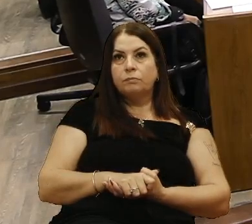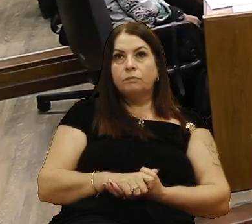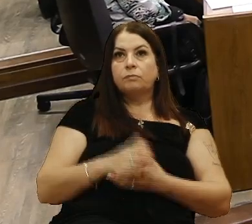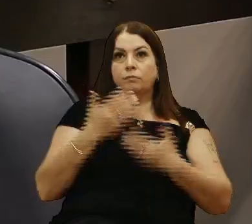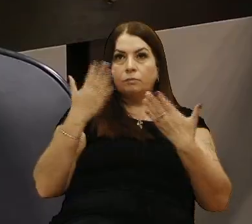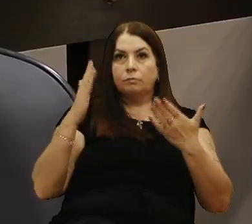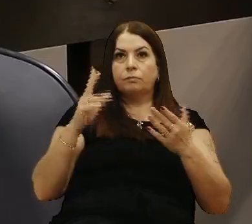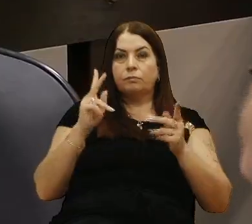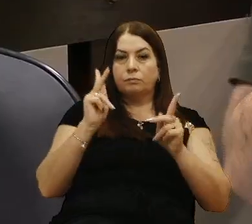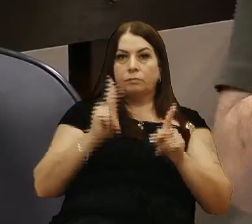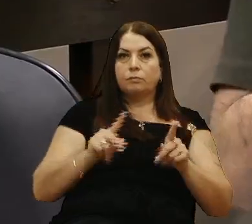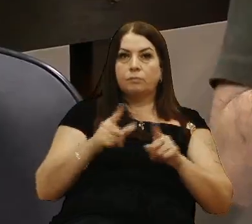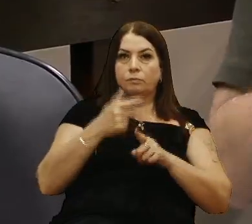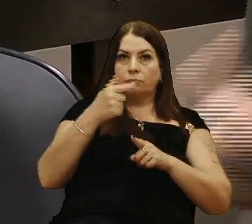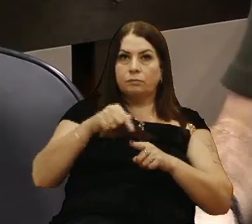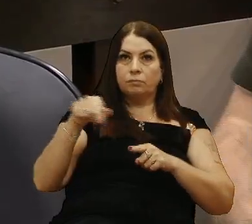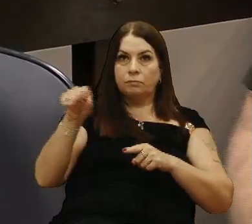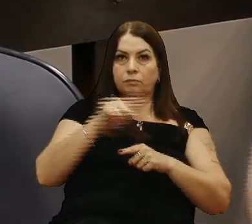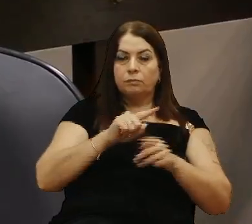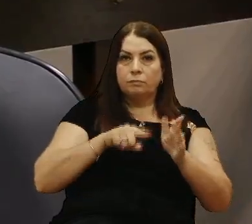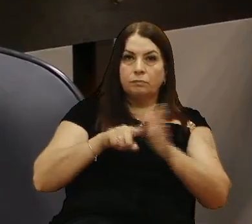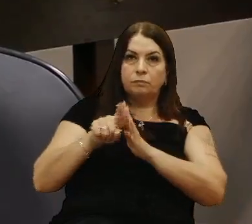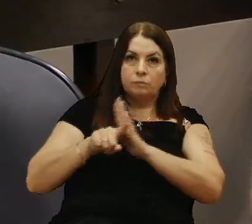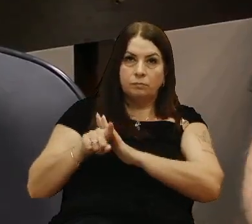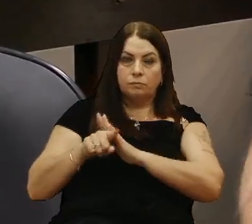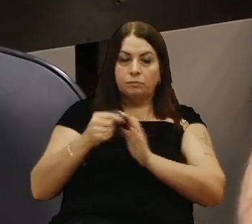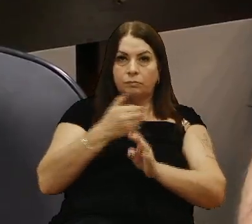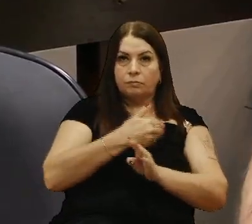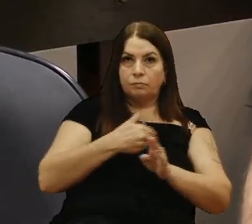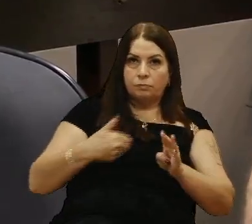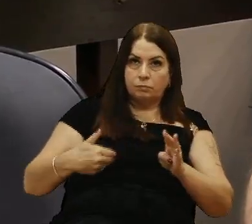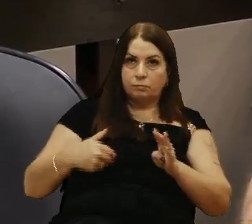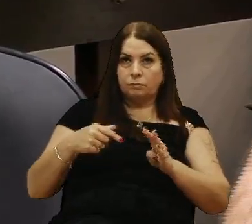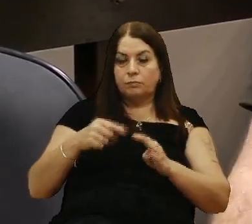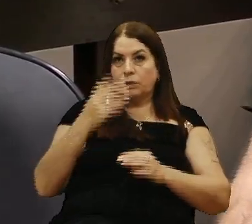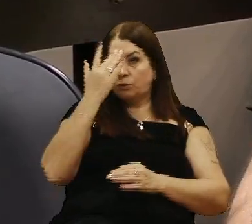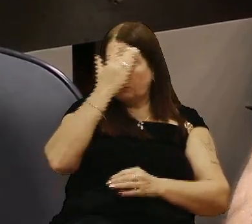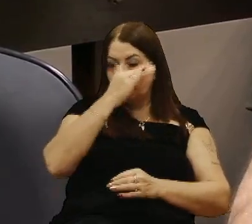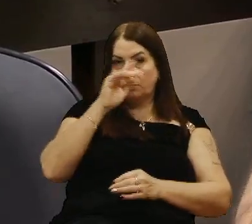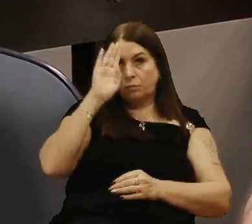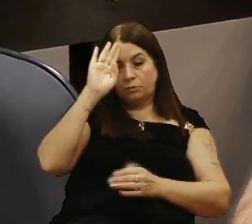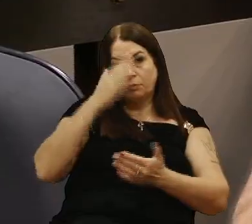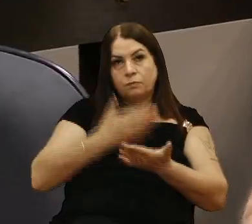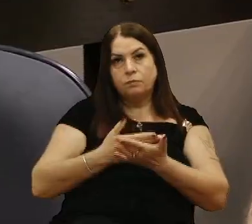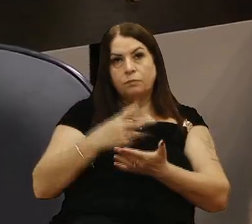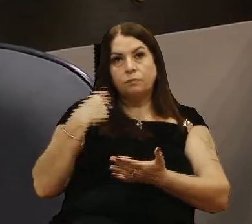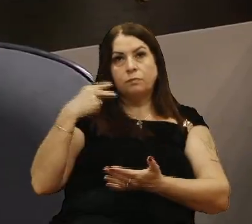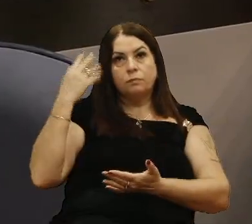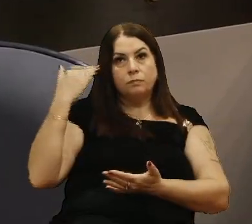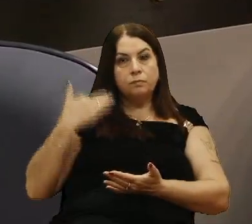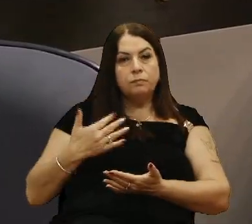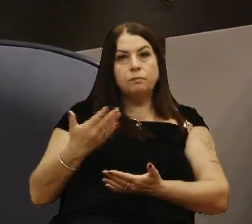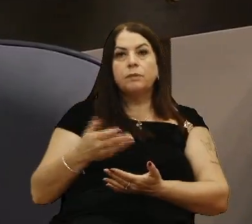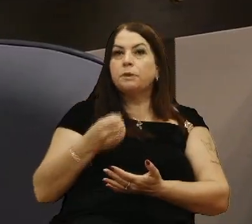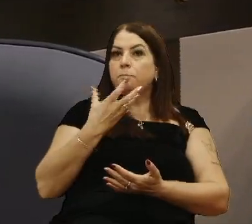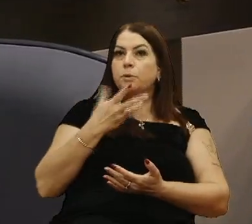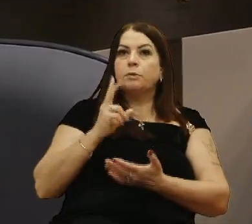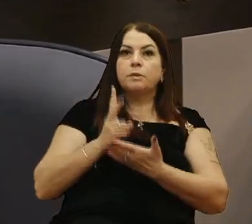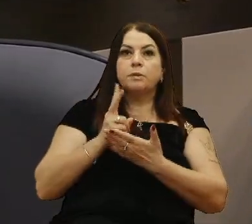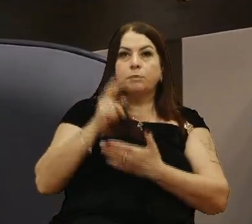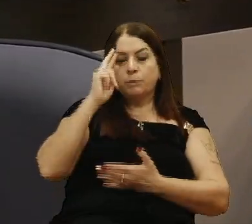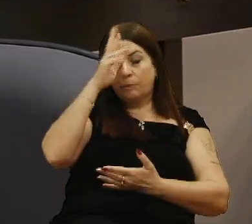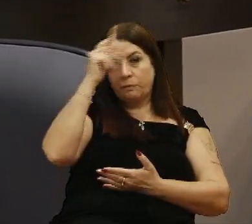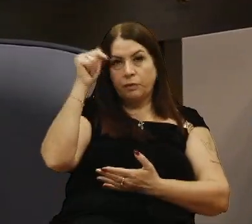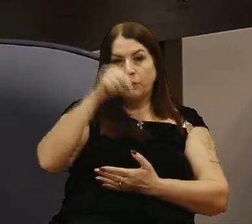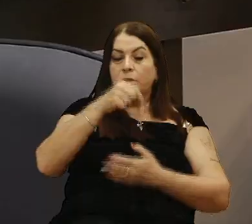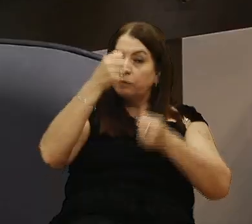Parabéns ao pessoal que mais uma vez está aqui questionando, né, o governo Adiló. Eu acredito, vereadora Daiane, que é bom sempre o prefeito vir